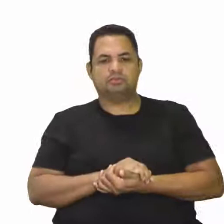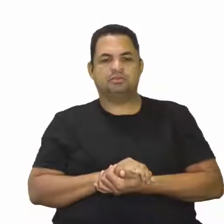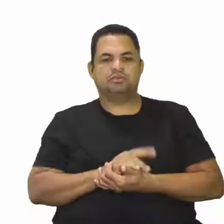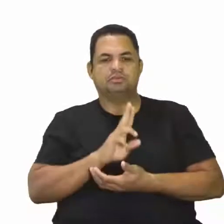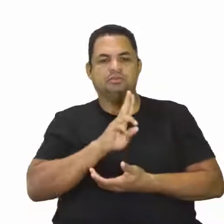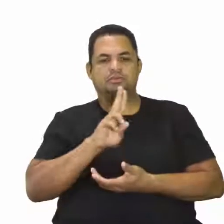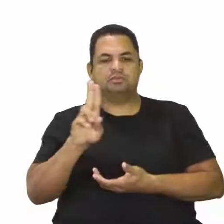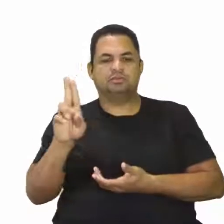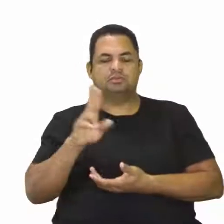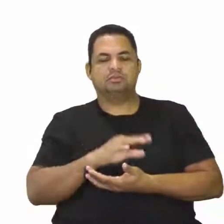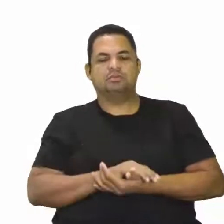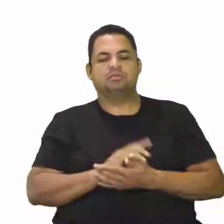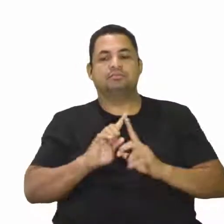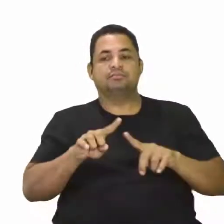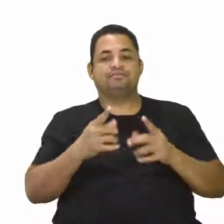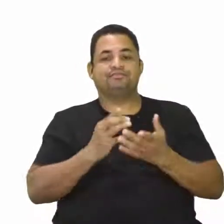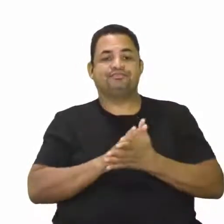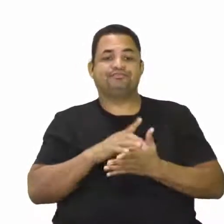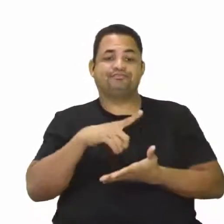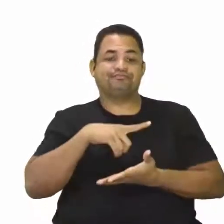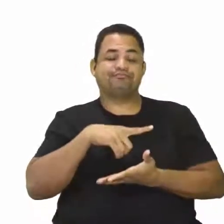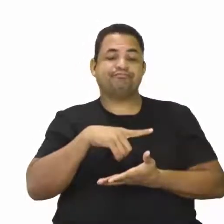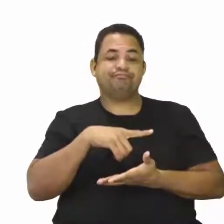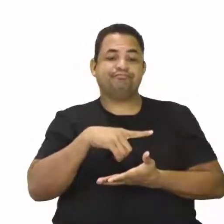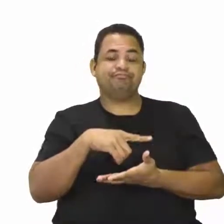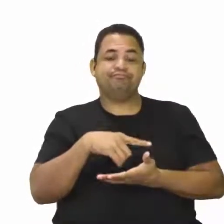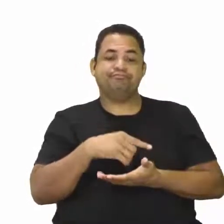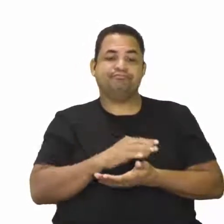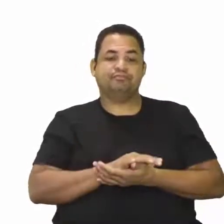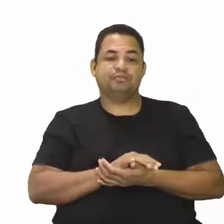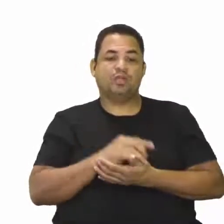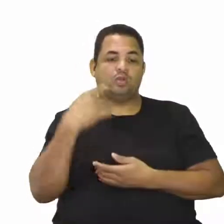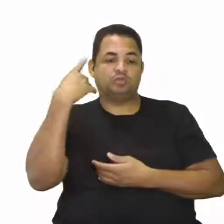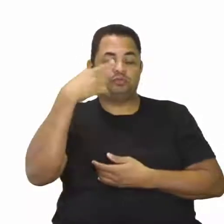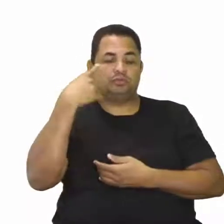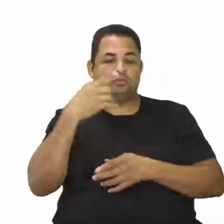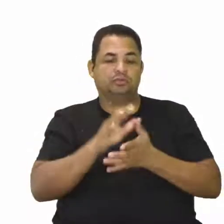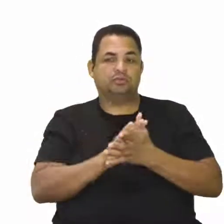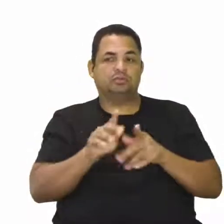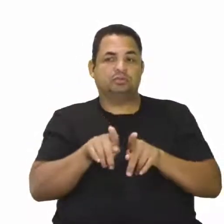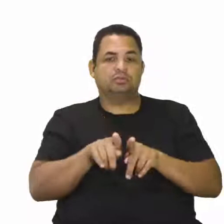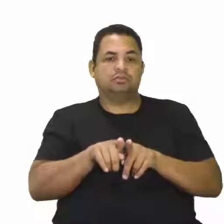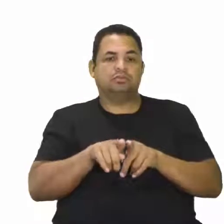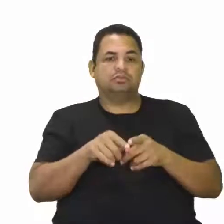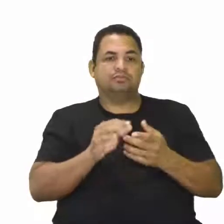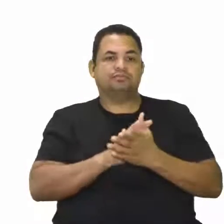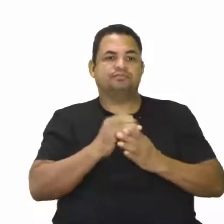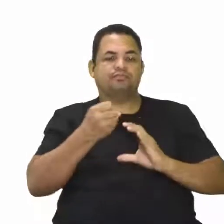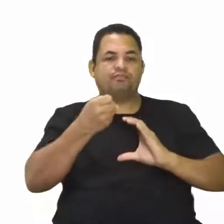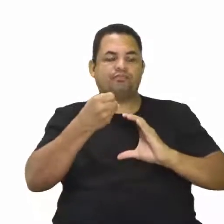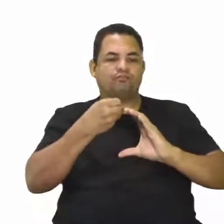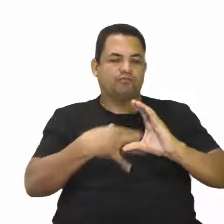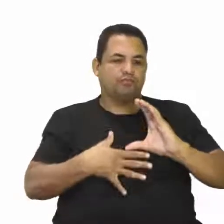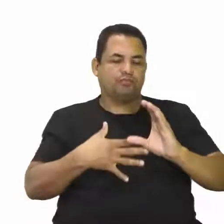língua portuguesa. Mas que tem na língua espanhola também. Então, eu tenho aqui uma caracterização, porque